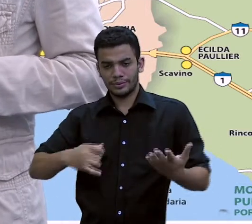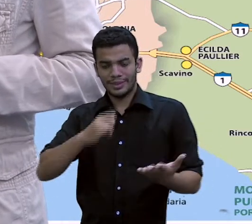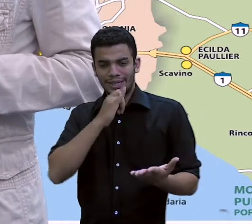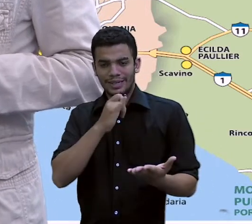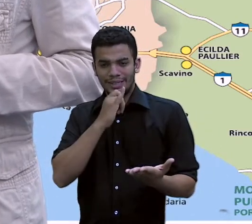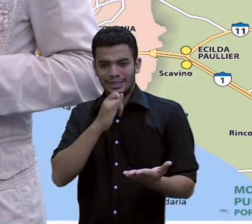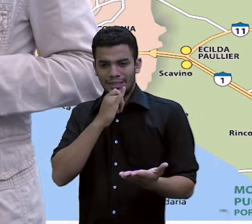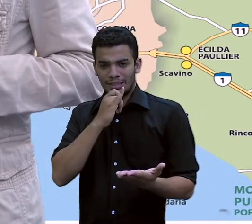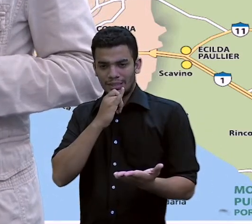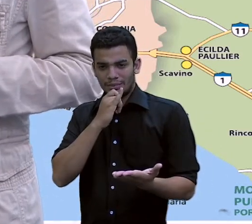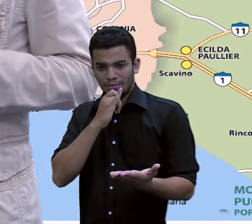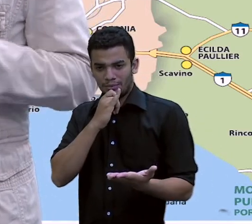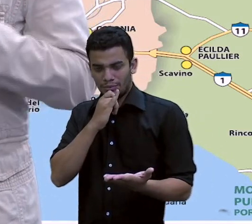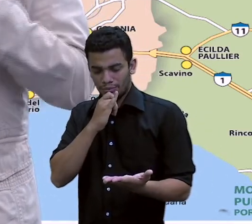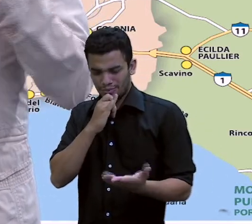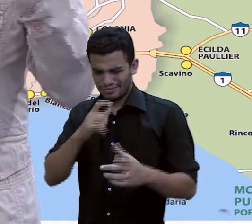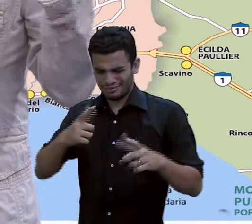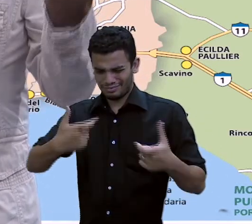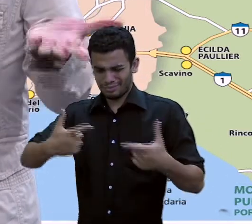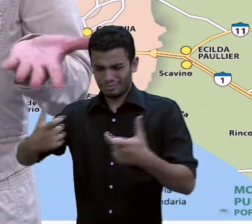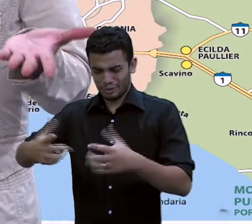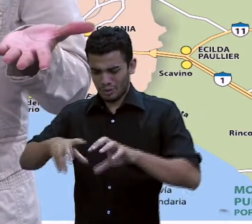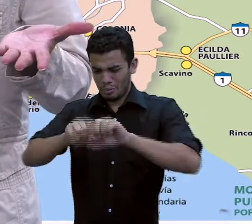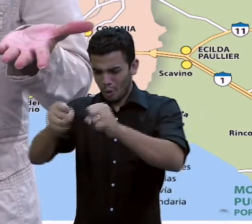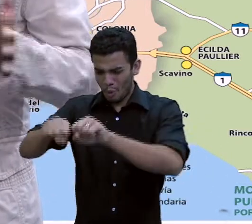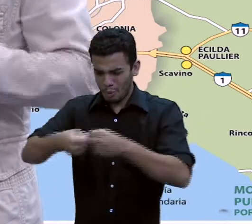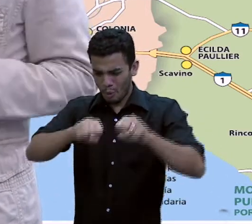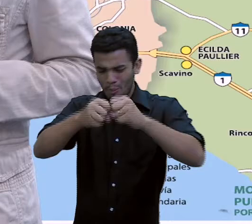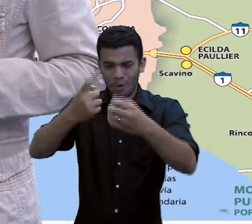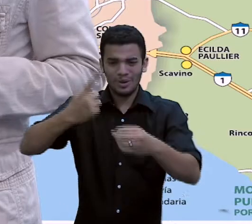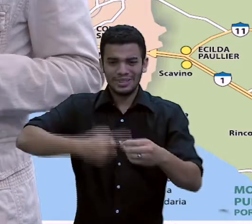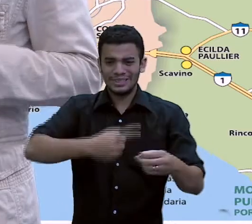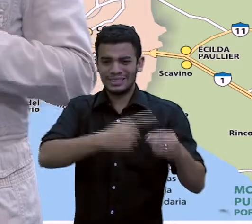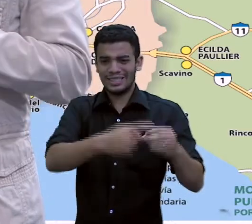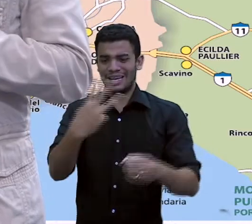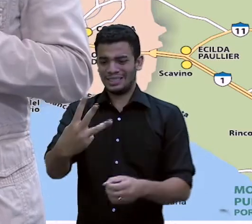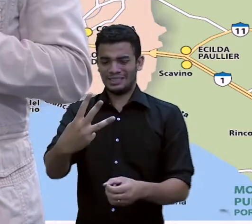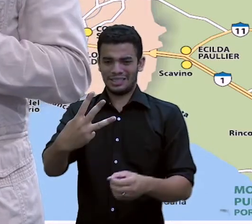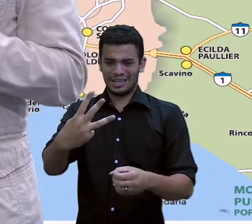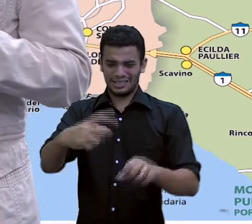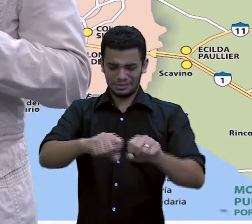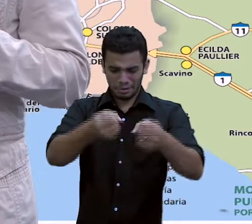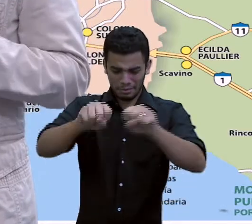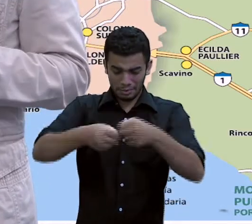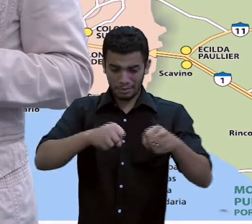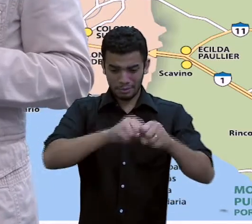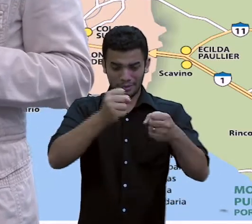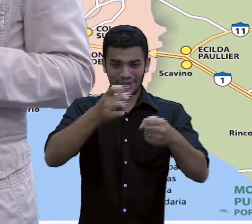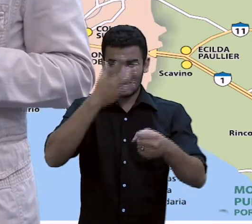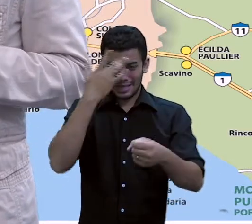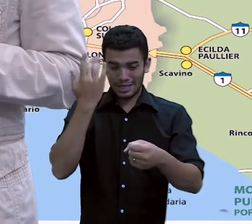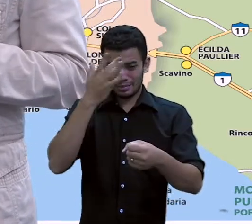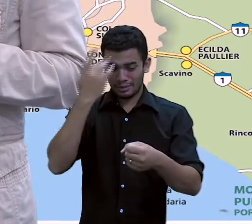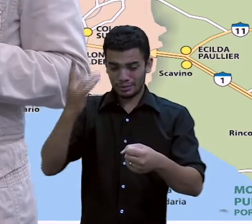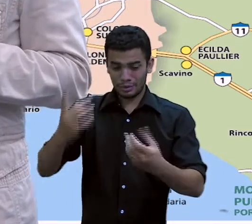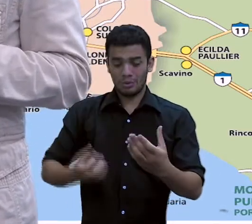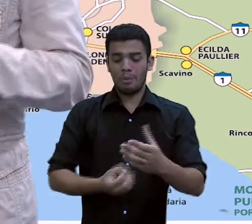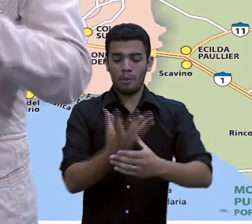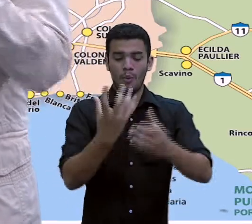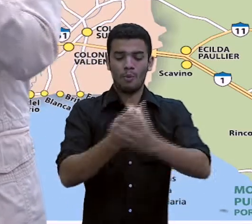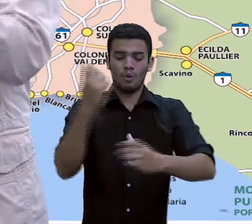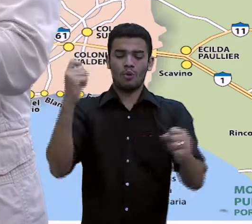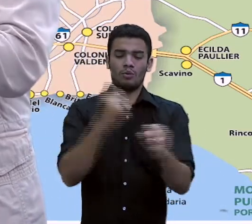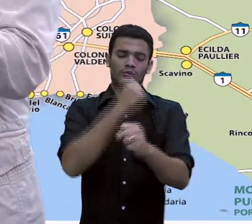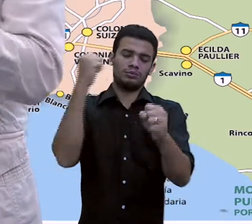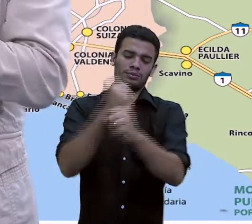Foi destruída 3 vezes e reconstruída outras tantas, mudando de dono durante quase um século. Ora